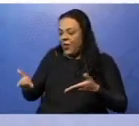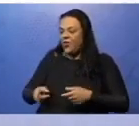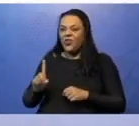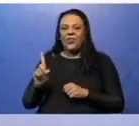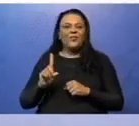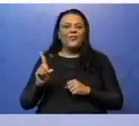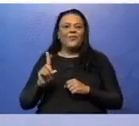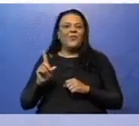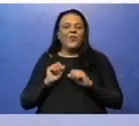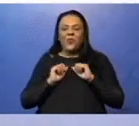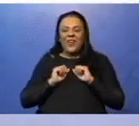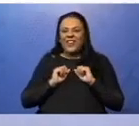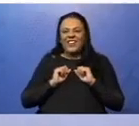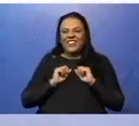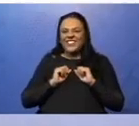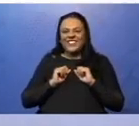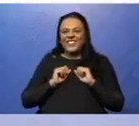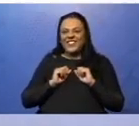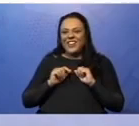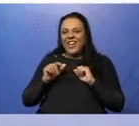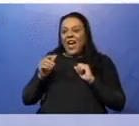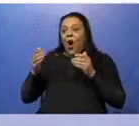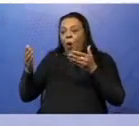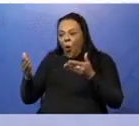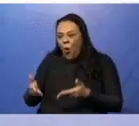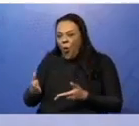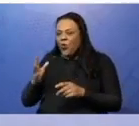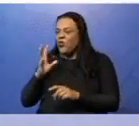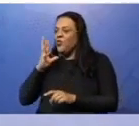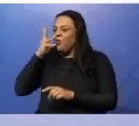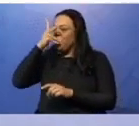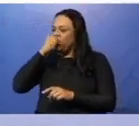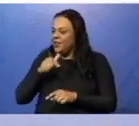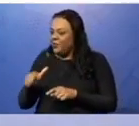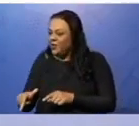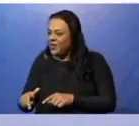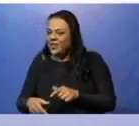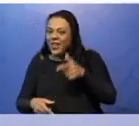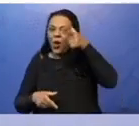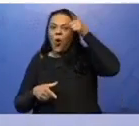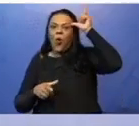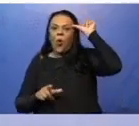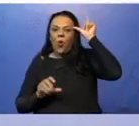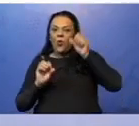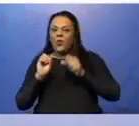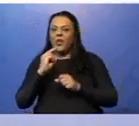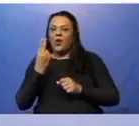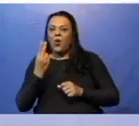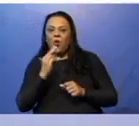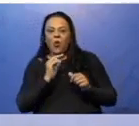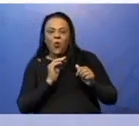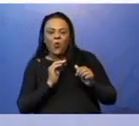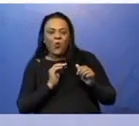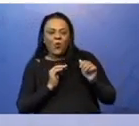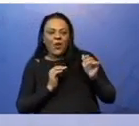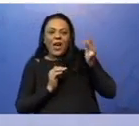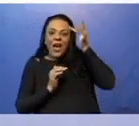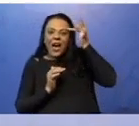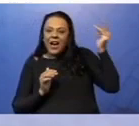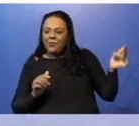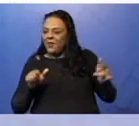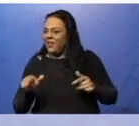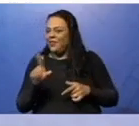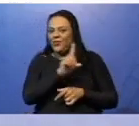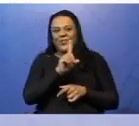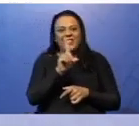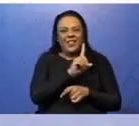está bonita hoje, quer dizer que você não é bonita. Te chamou de feia. Pois é. Então, a pessoa tem que dizer como você está ainda